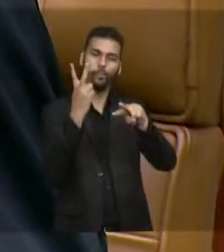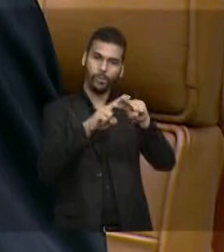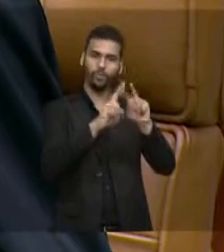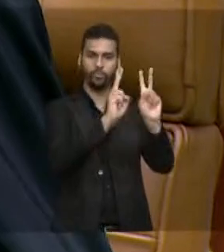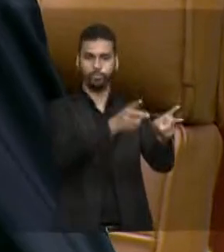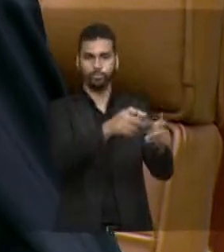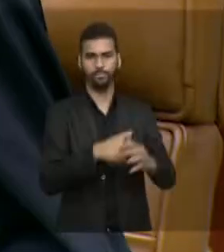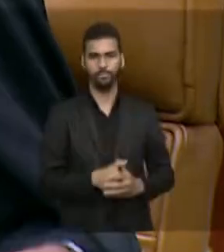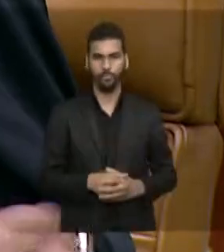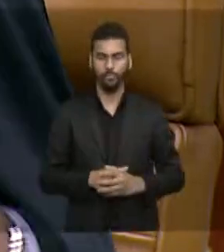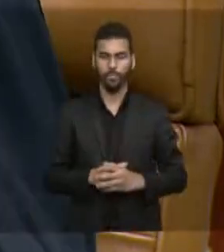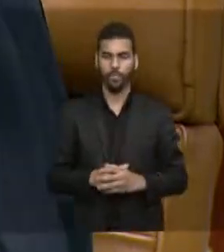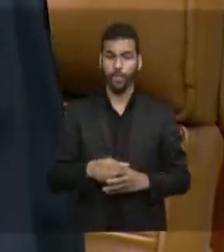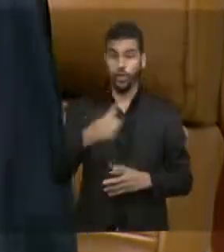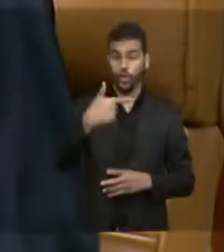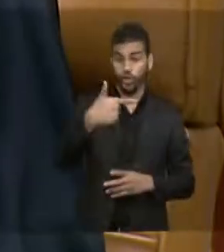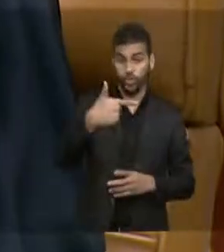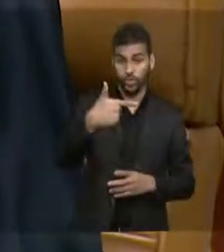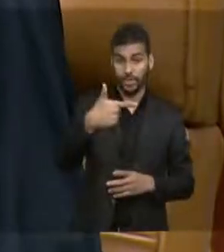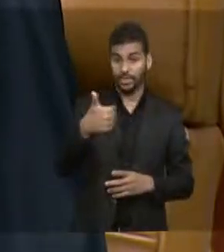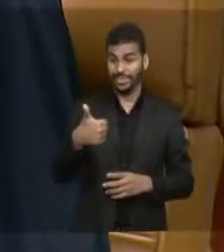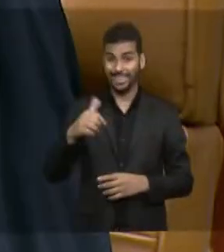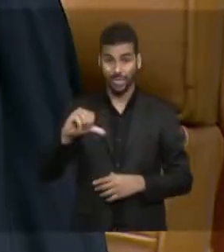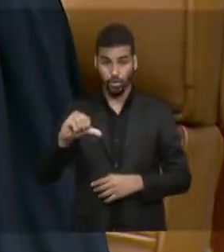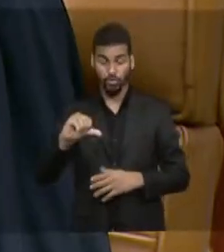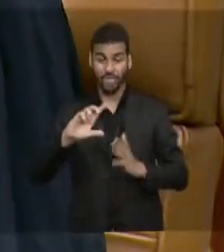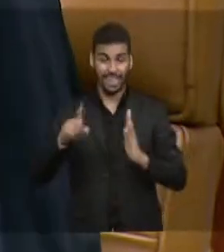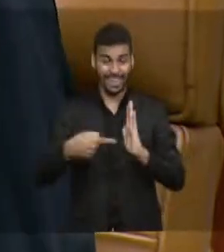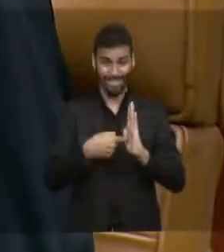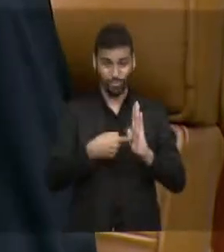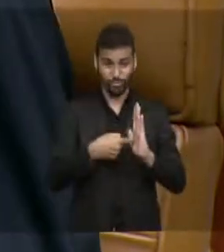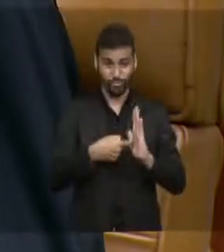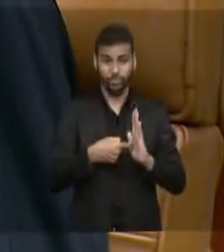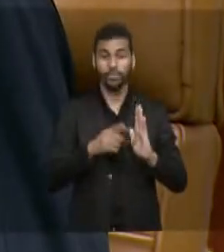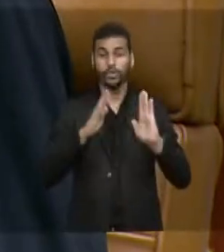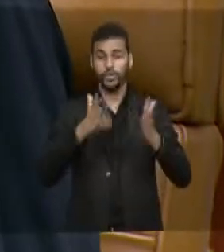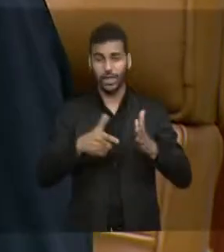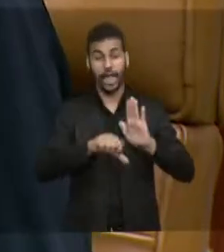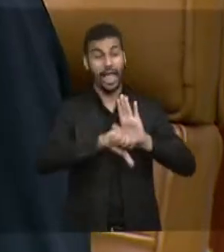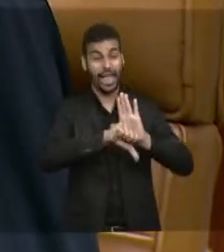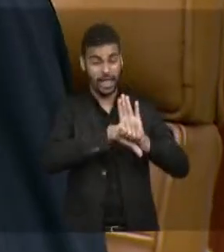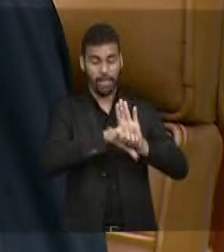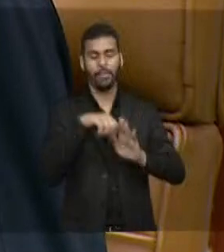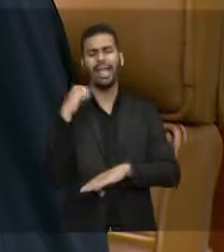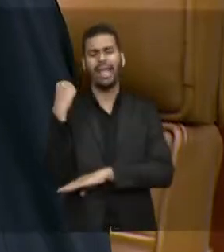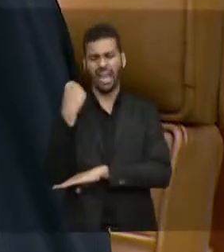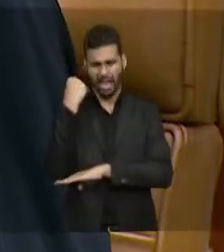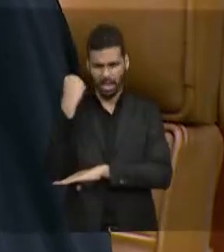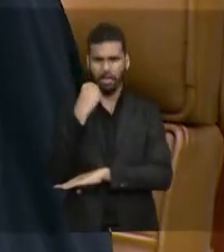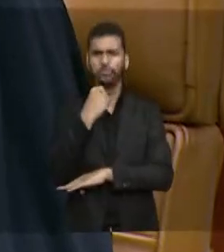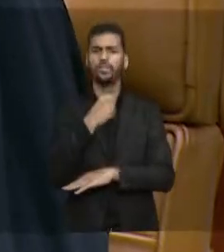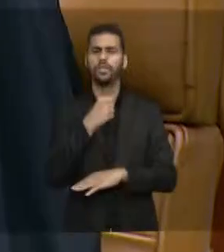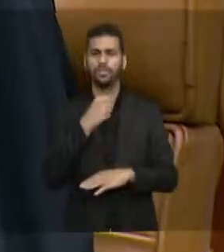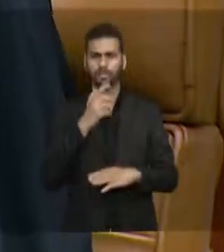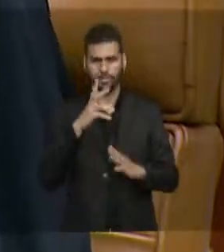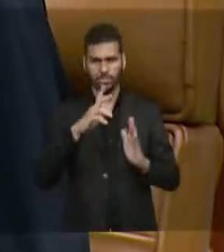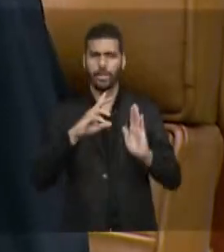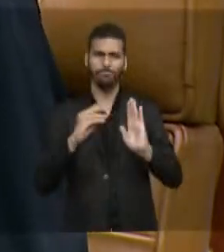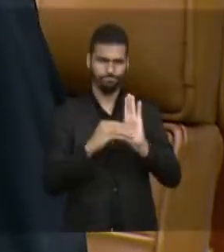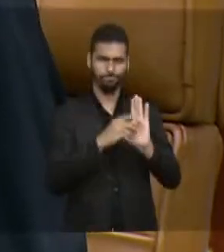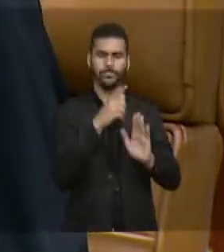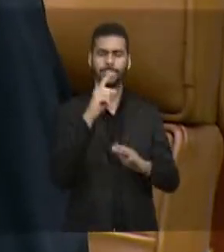20019 é denúncias já foram imputadas aí crimes mais graves além desses dois